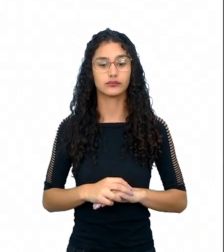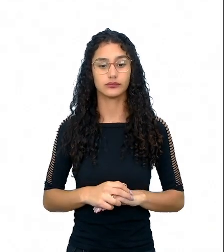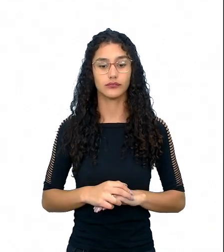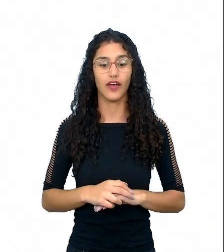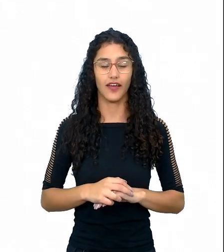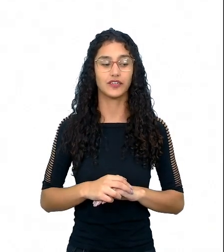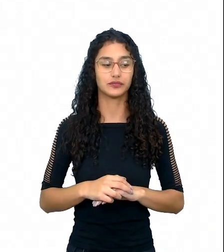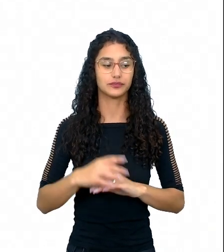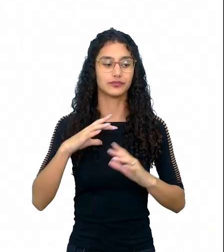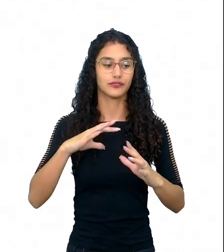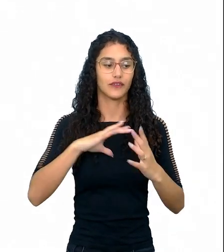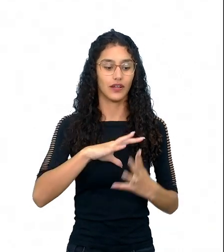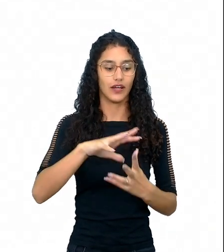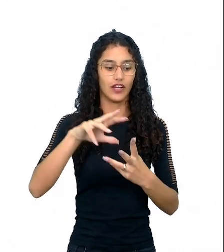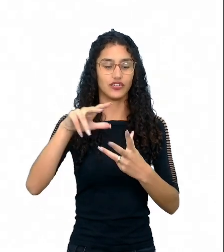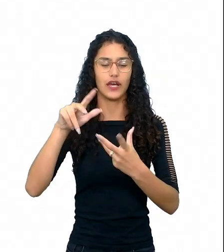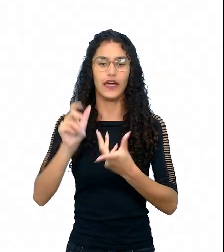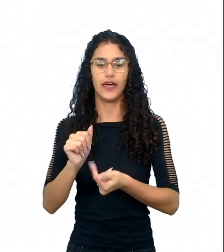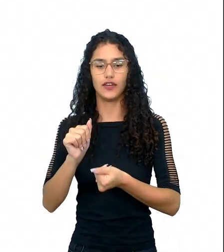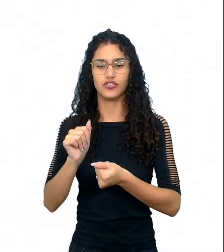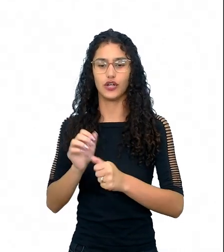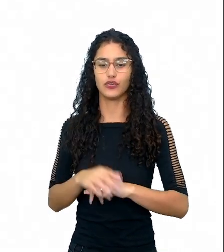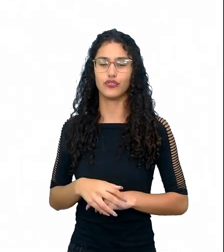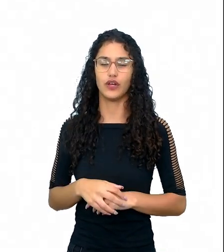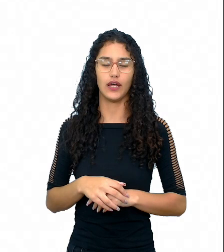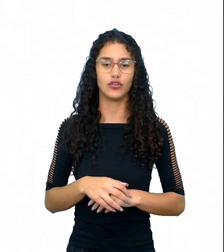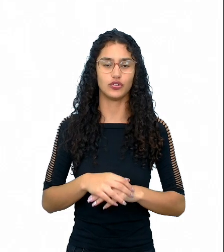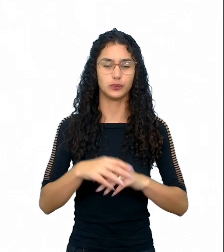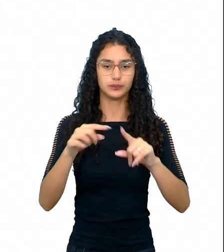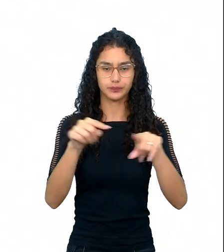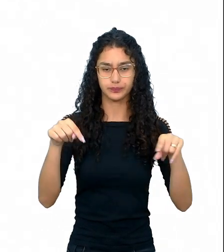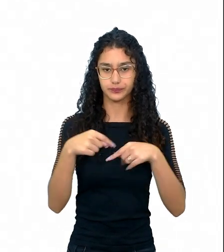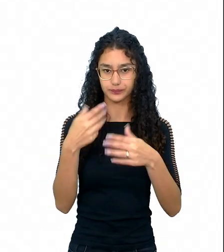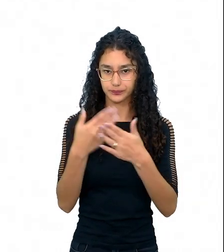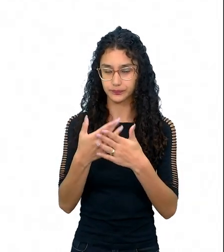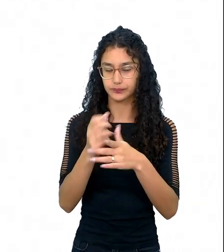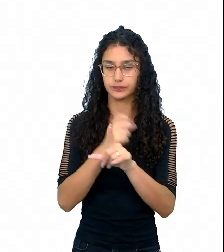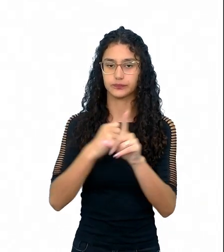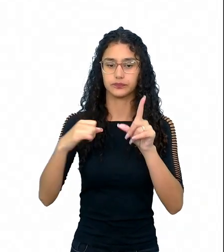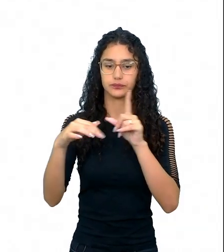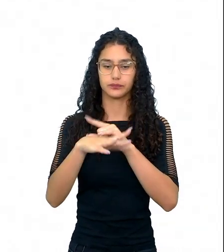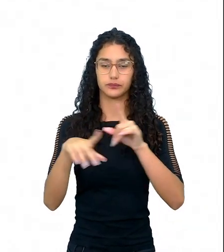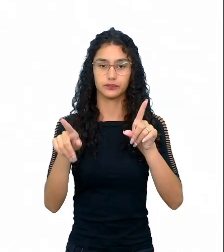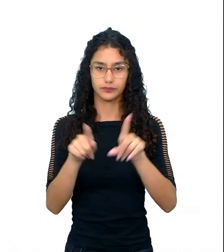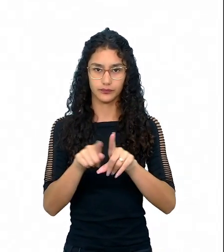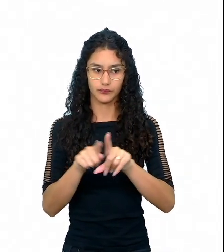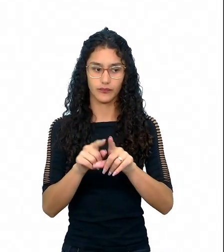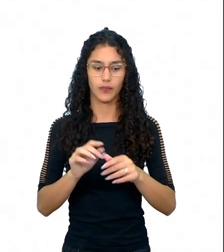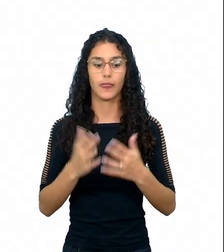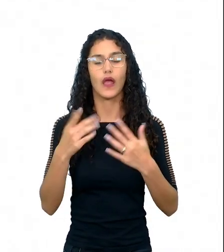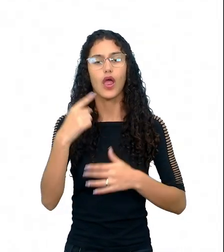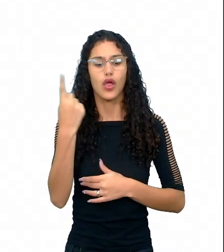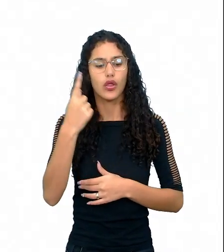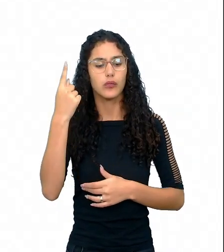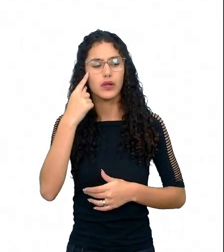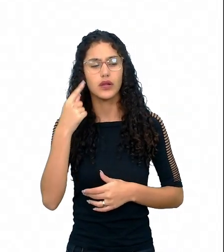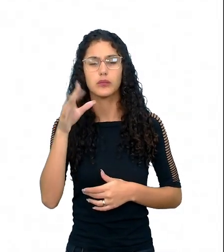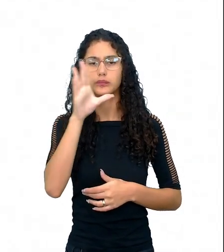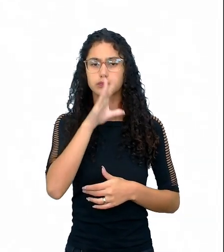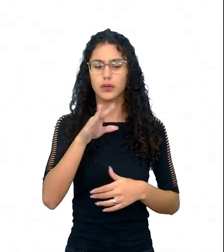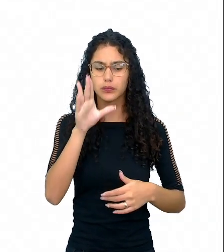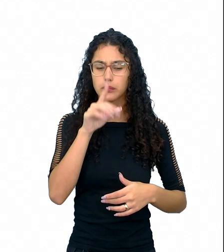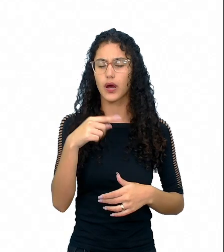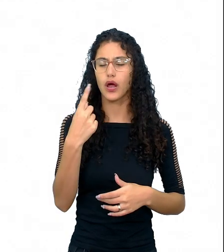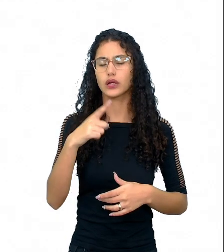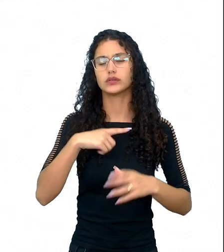no mundo moderno, na sala de aula, na sociedade como um todo. Quando nós pensamos em oralidade,